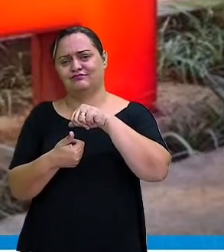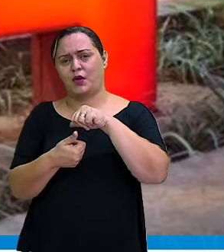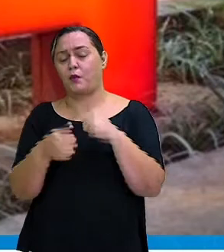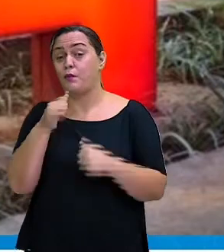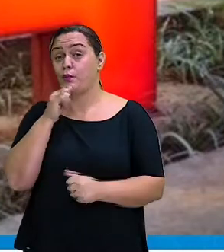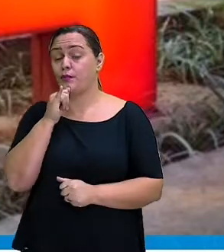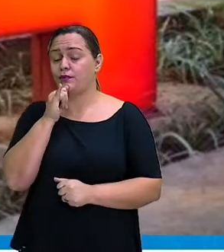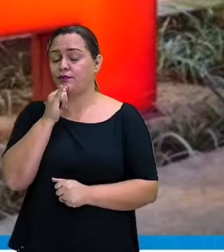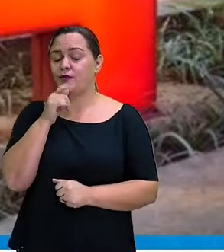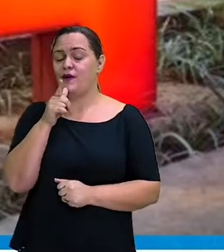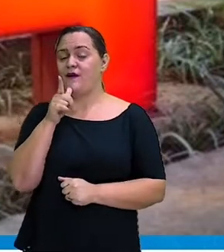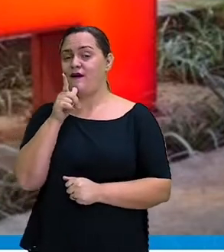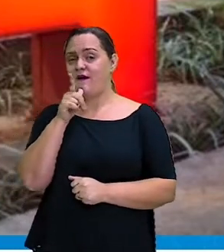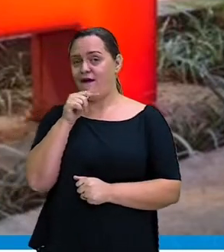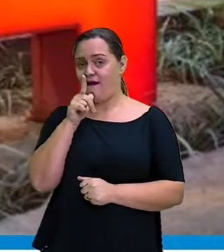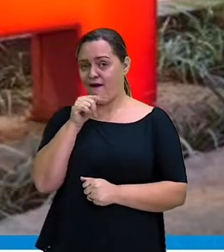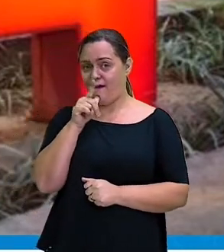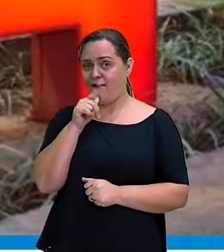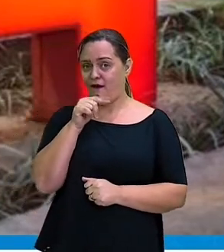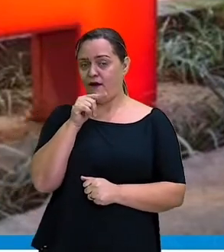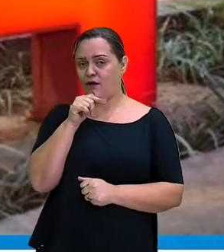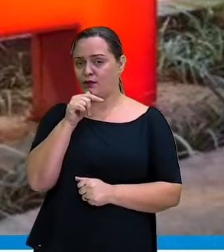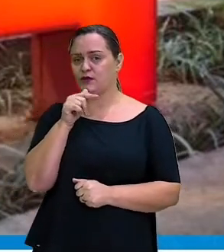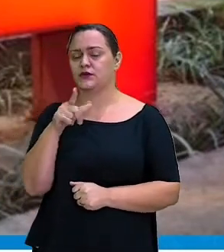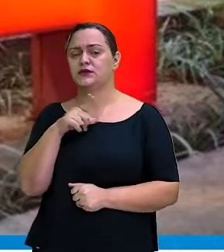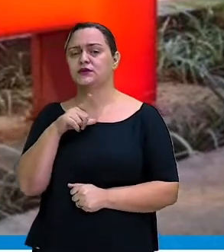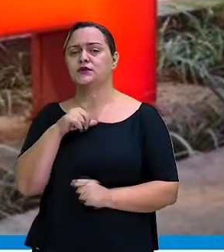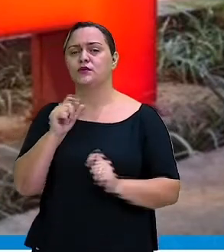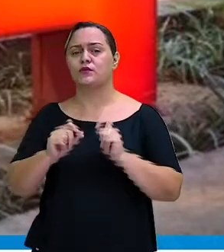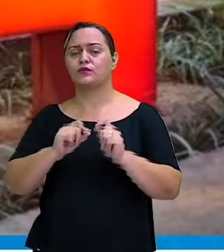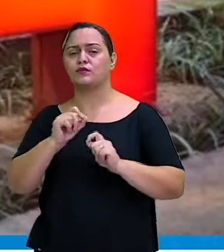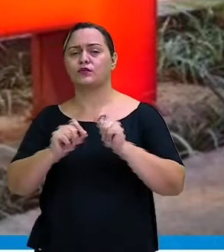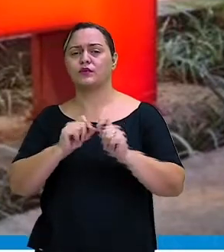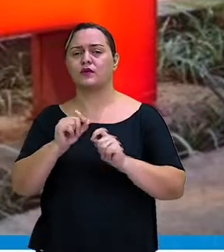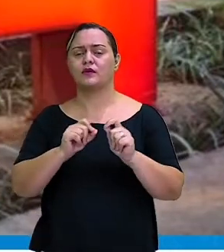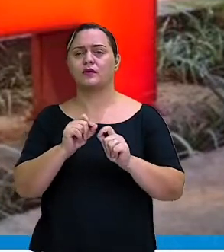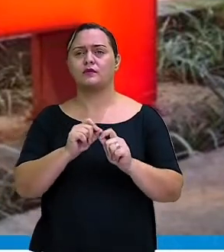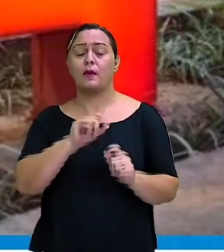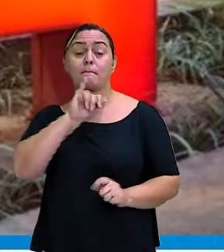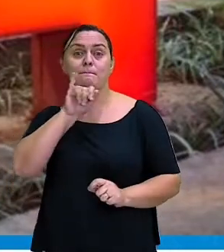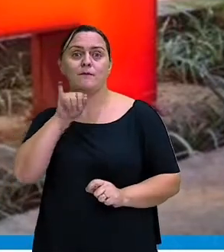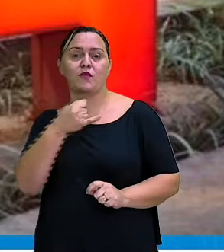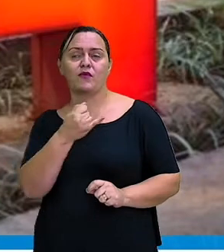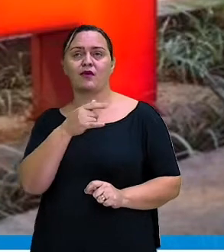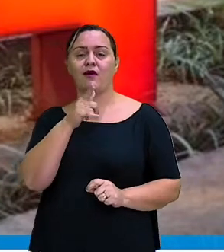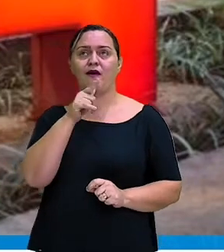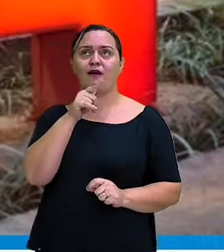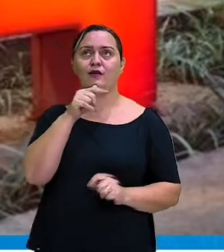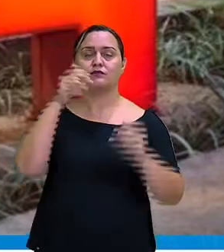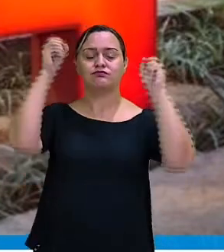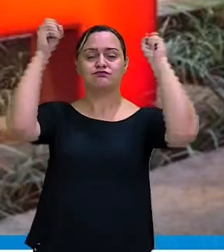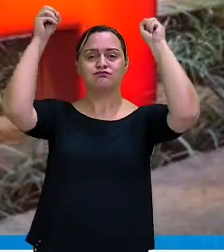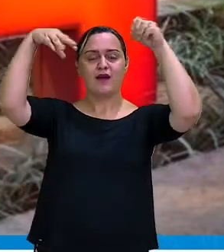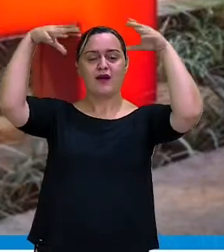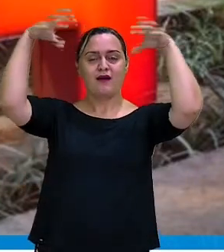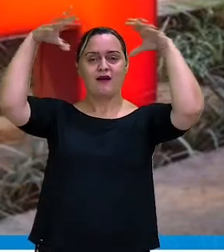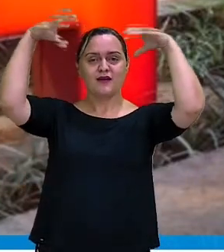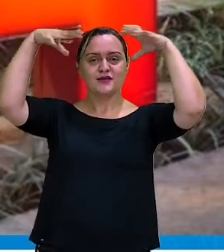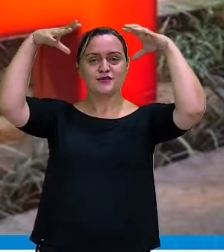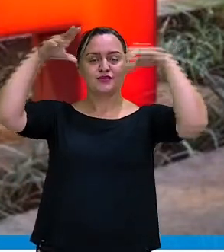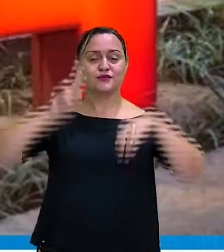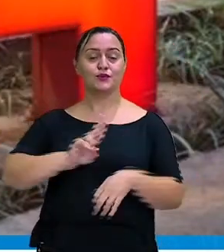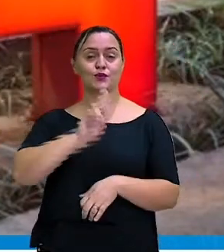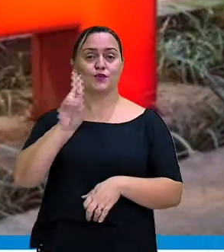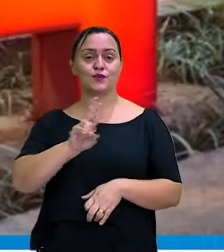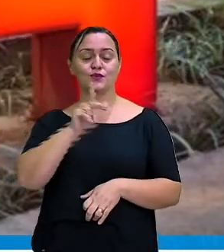sistema de cisternas para reaproveitamento da água da chuva. Simultâneo, a água de reuso